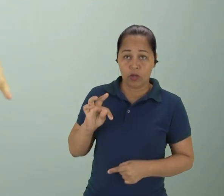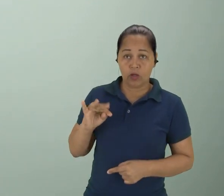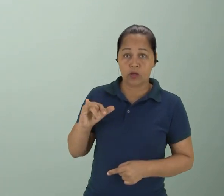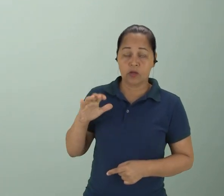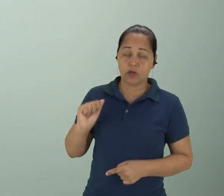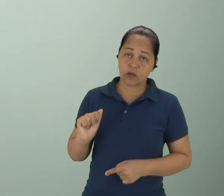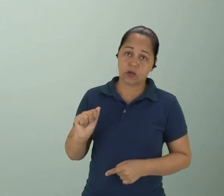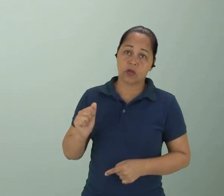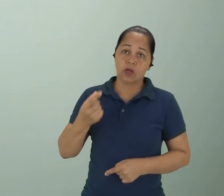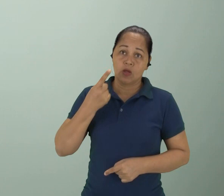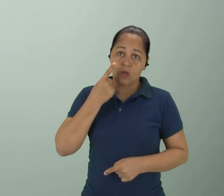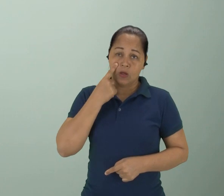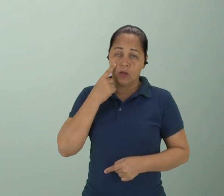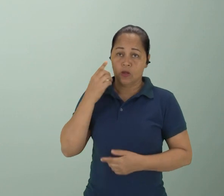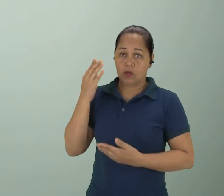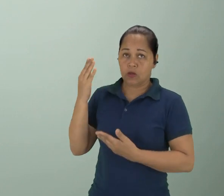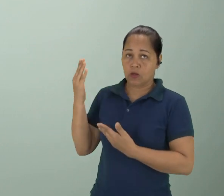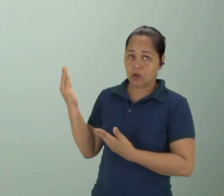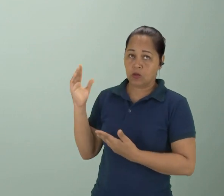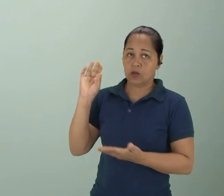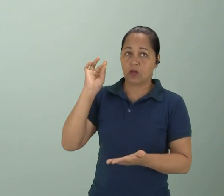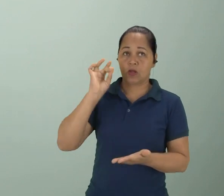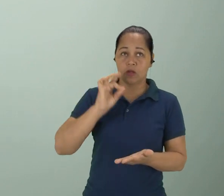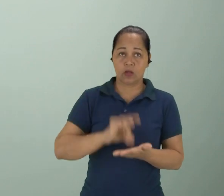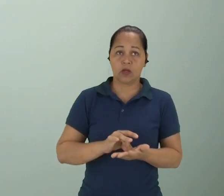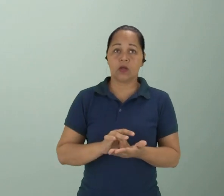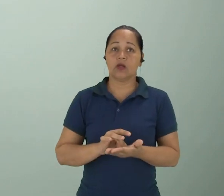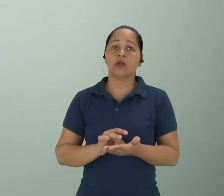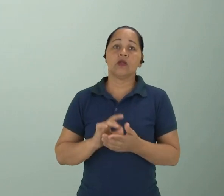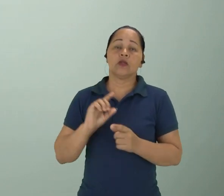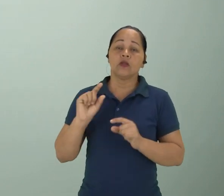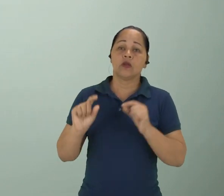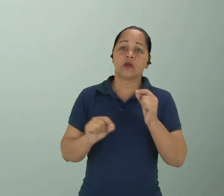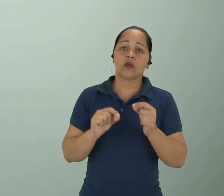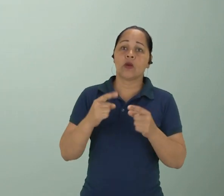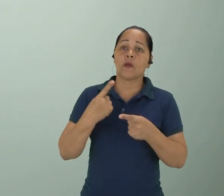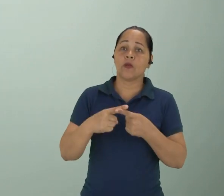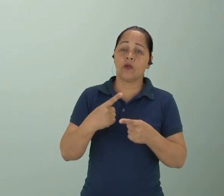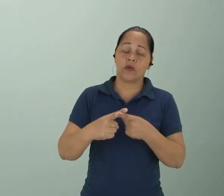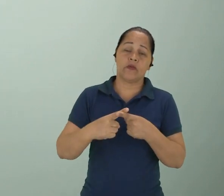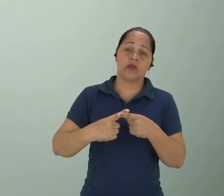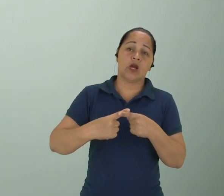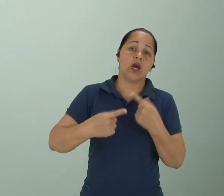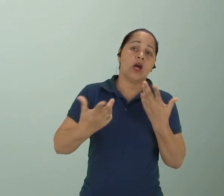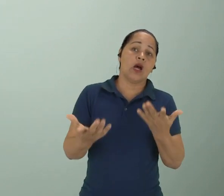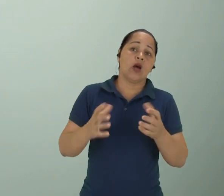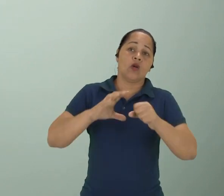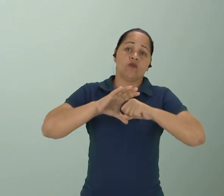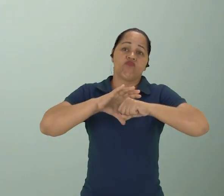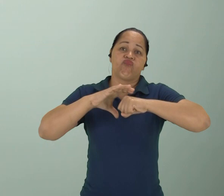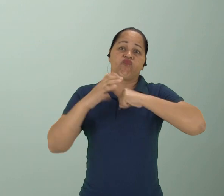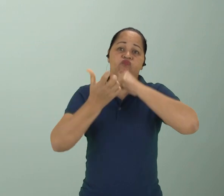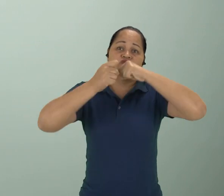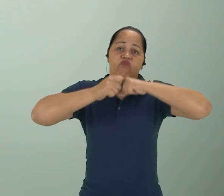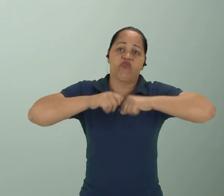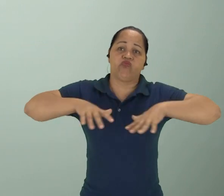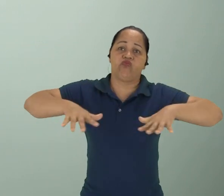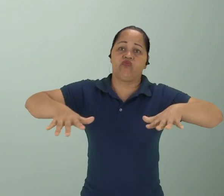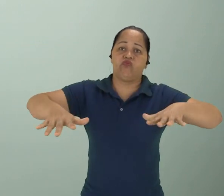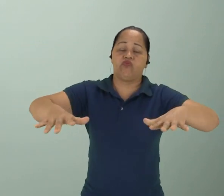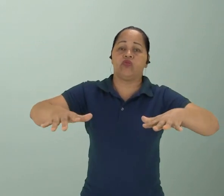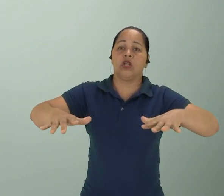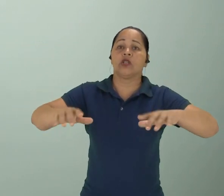casos concretos da nossa realidade casos evidenciadas com a crise de coronavírus eu vou inserindo a teoria ética